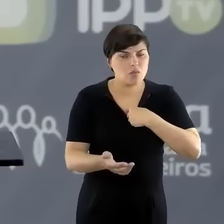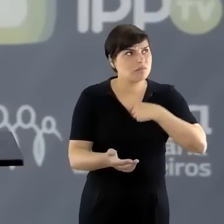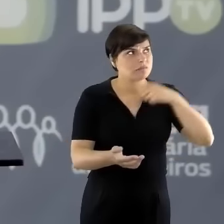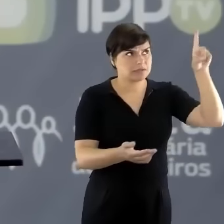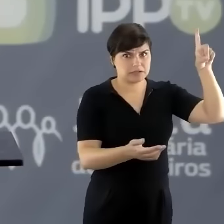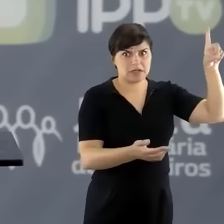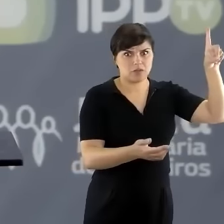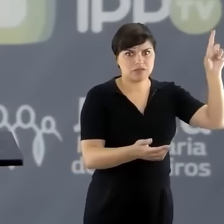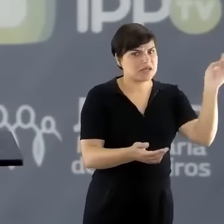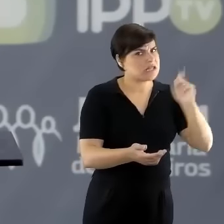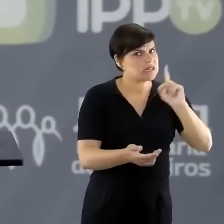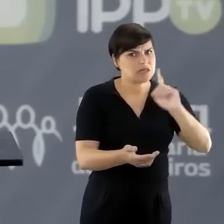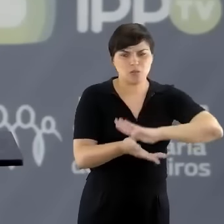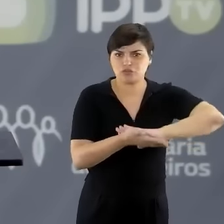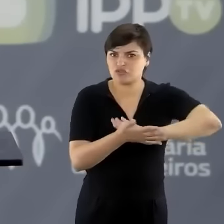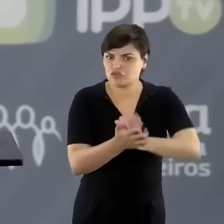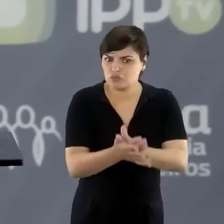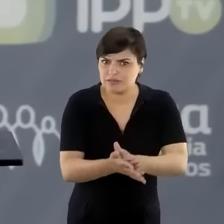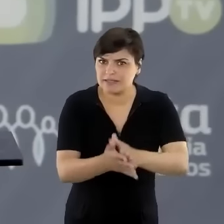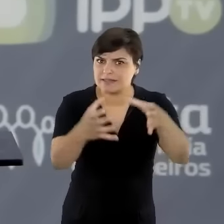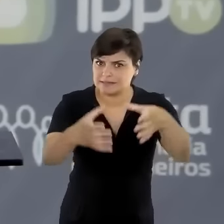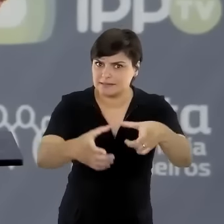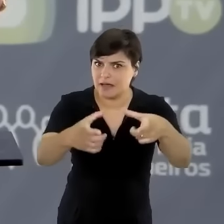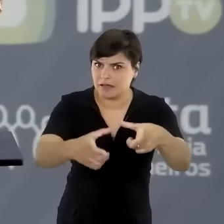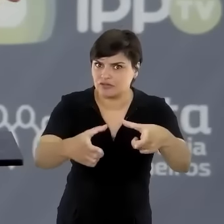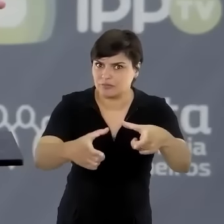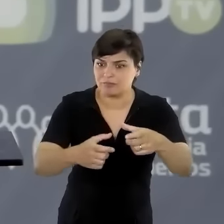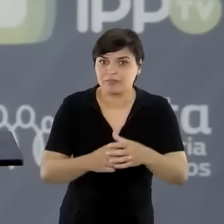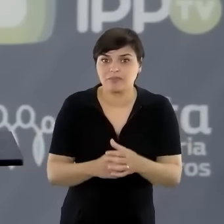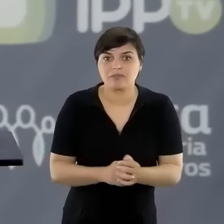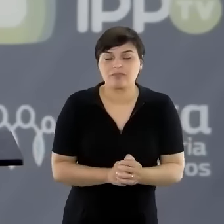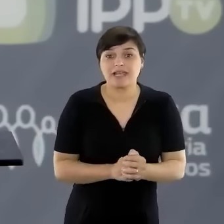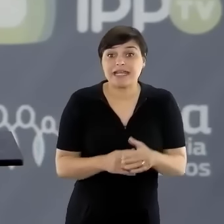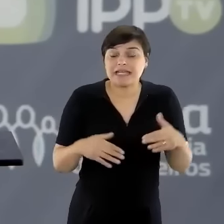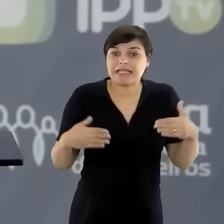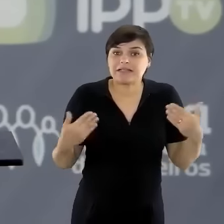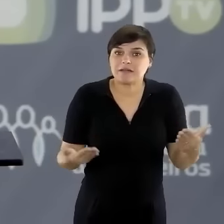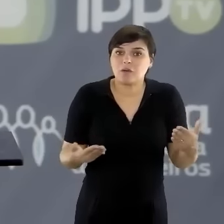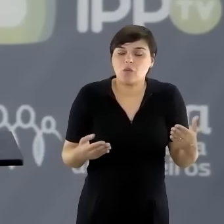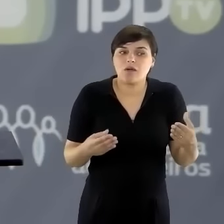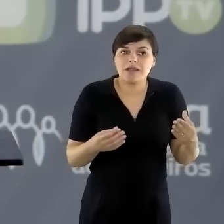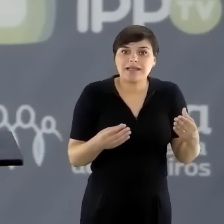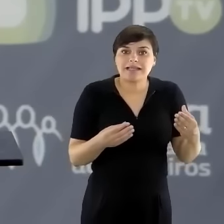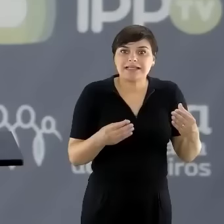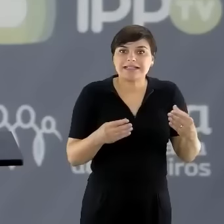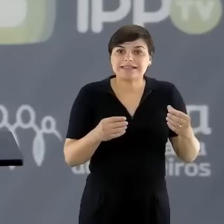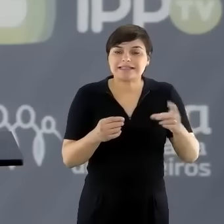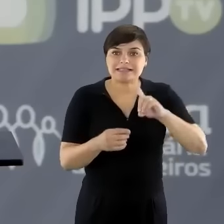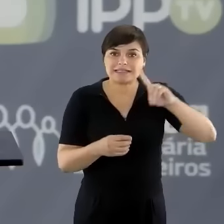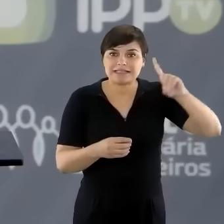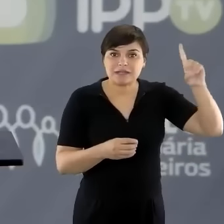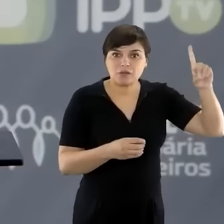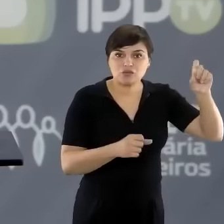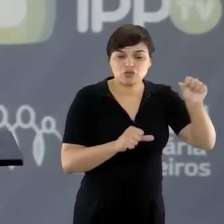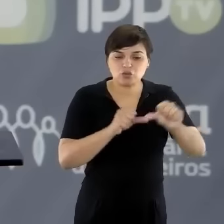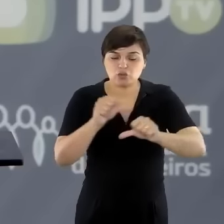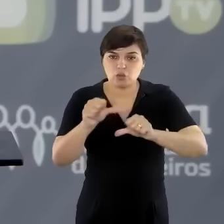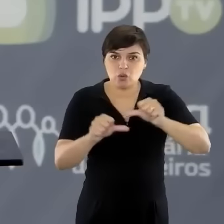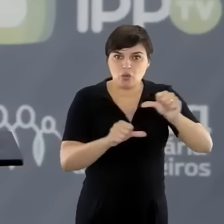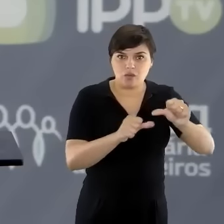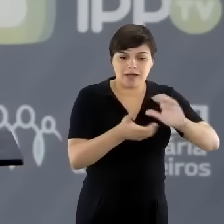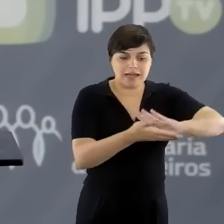veio então essa mudança de não aplicar o juízo e oferecer misericórdia a Bíblia usa esse termo de arrependimento